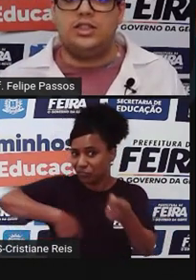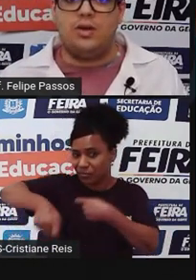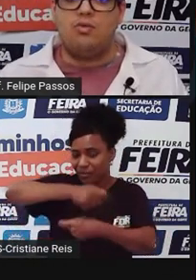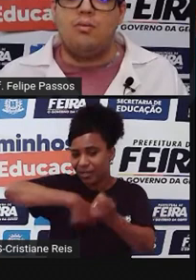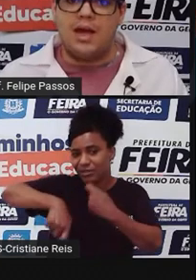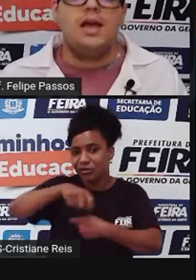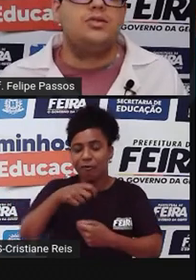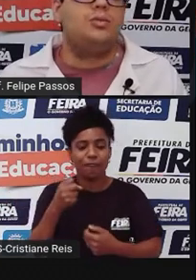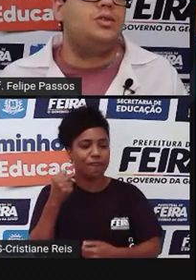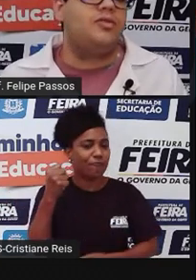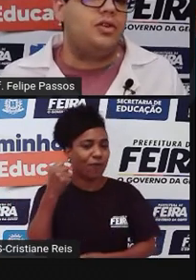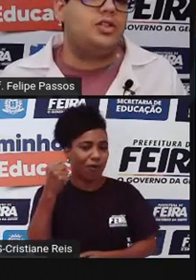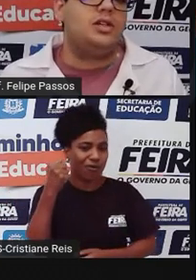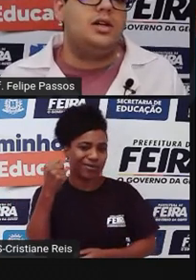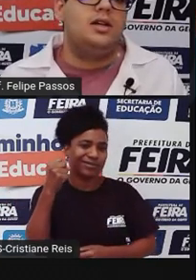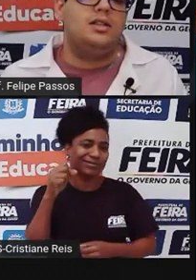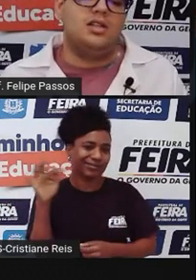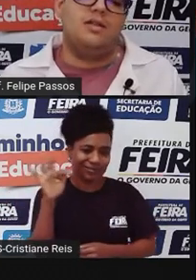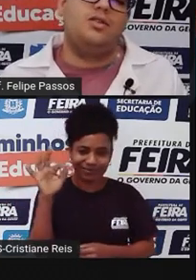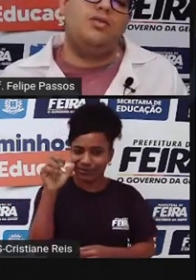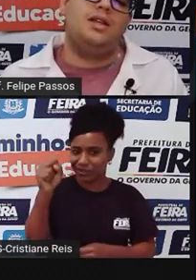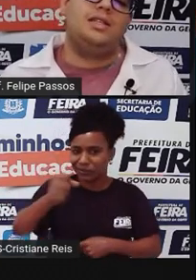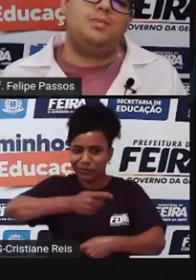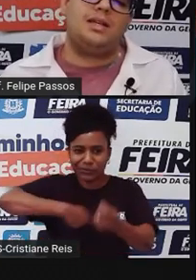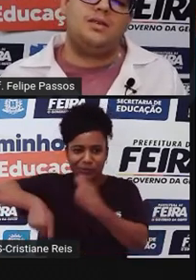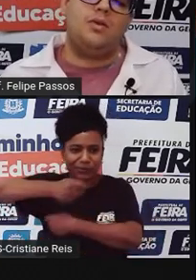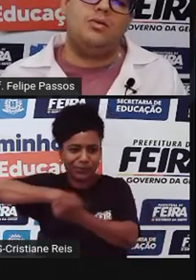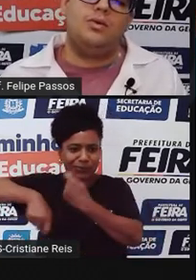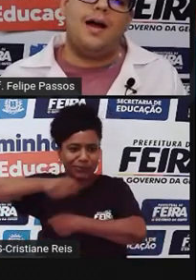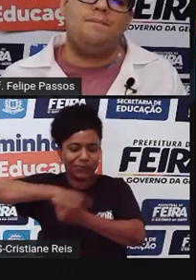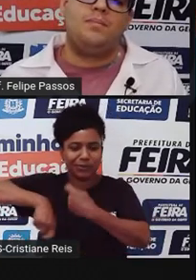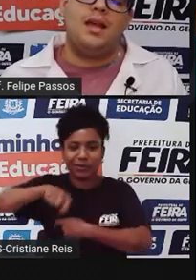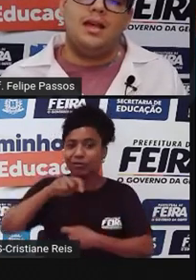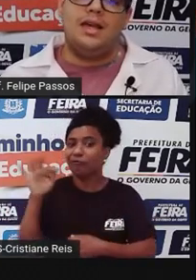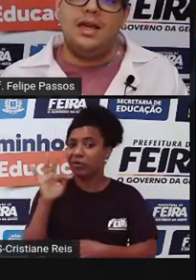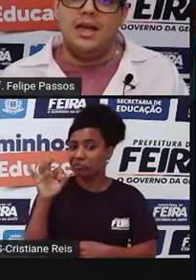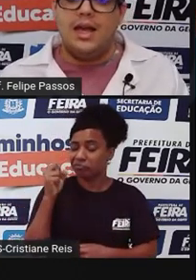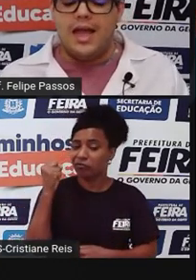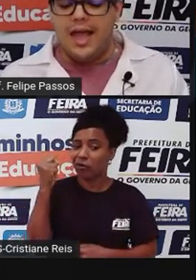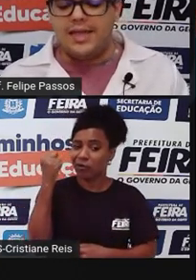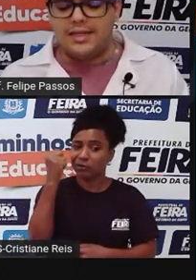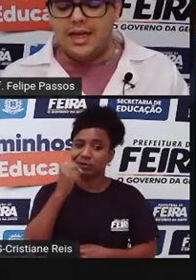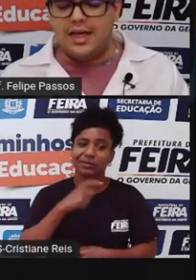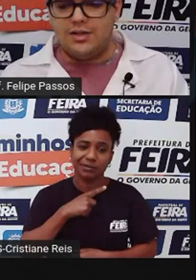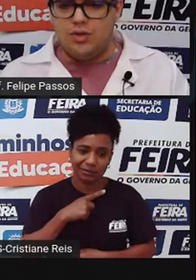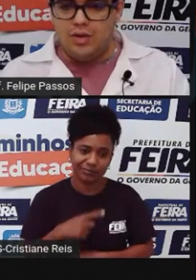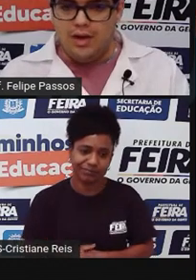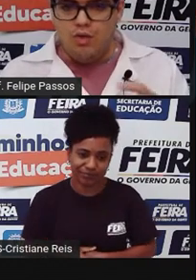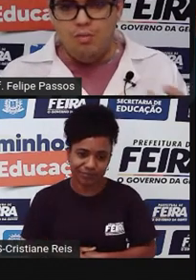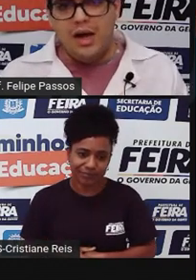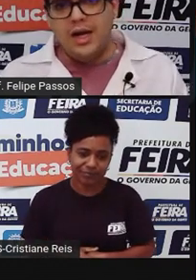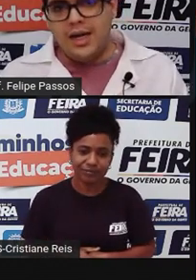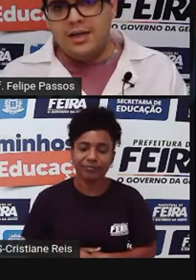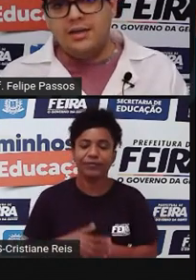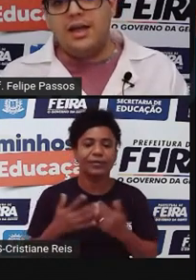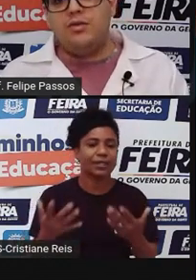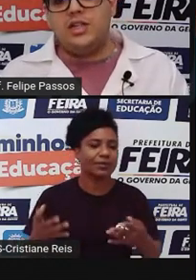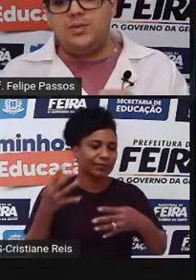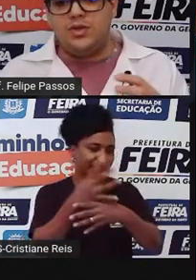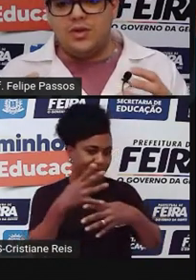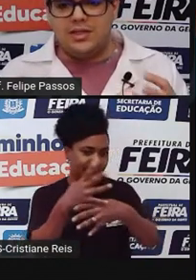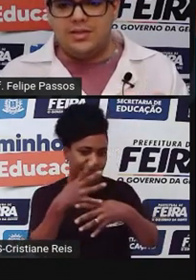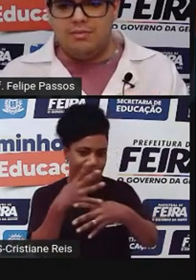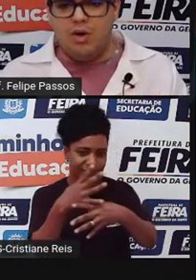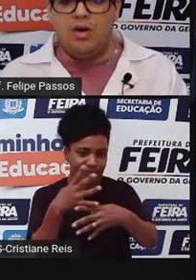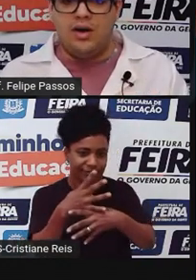a gente tem um como a morte já deve ter ouvido essa expressão em algum lugar um Essa zona urbana